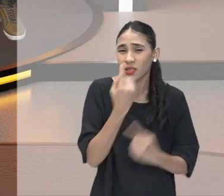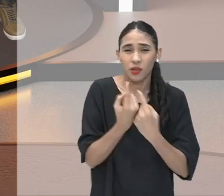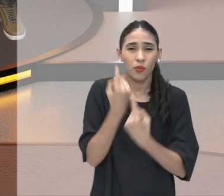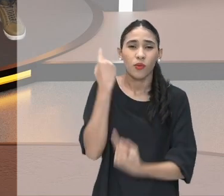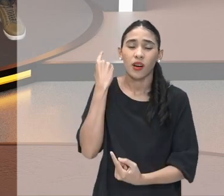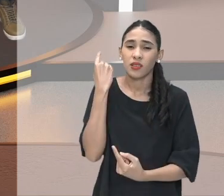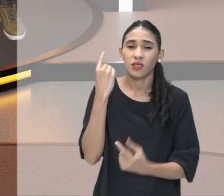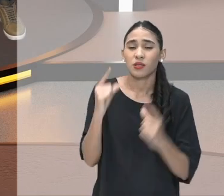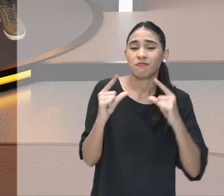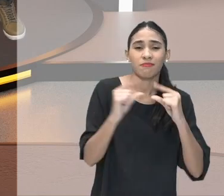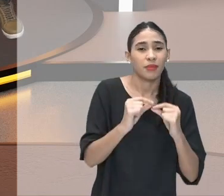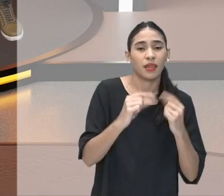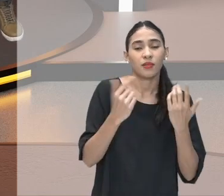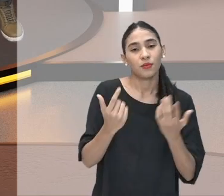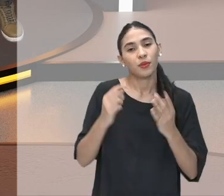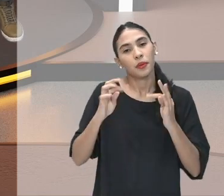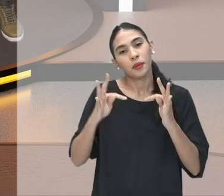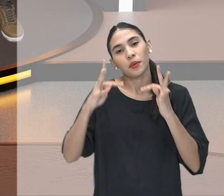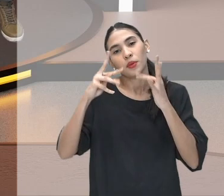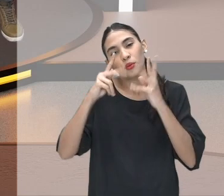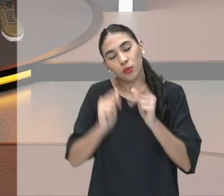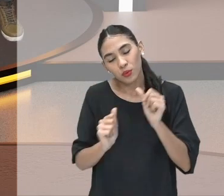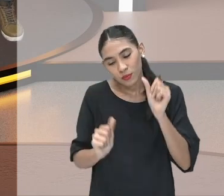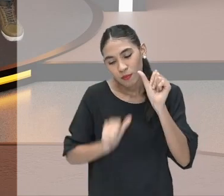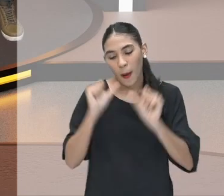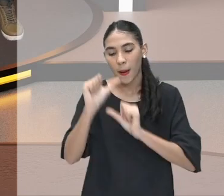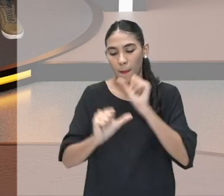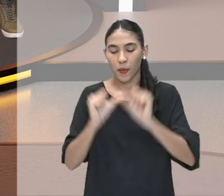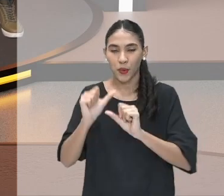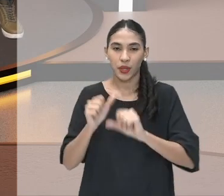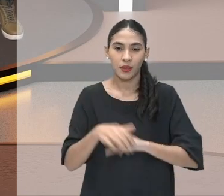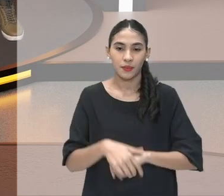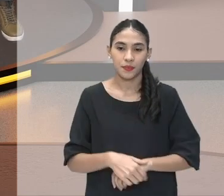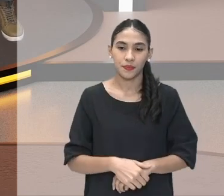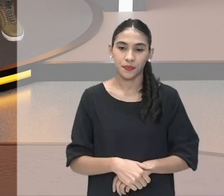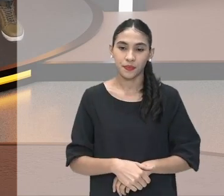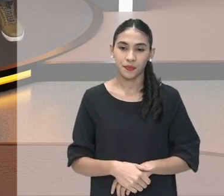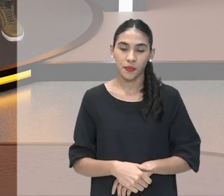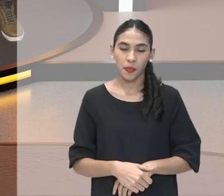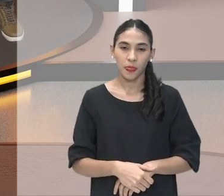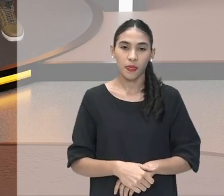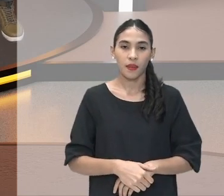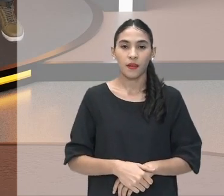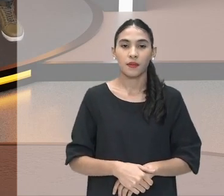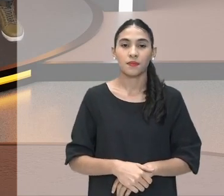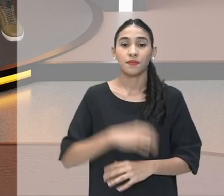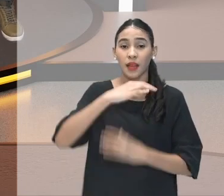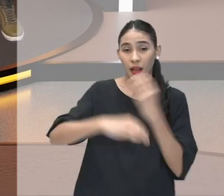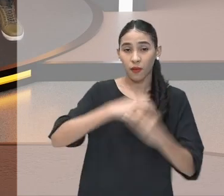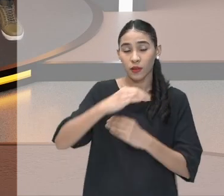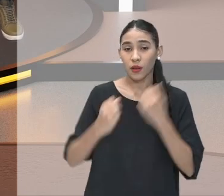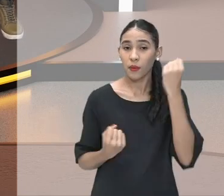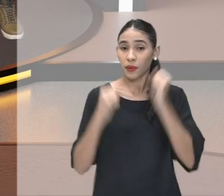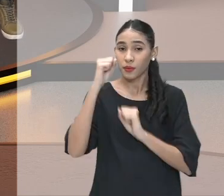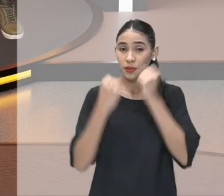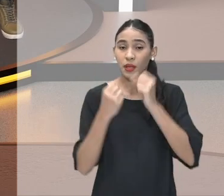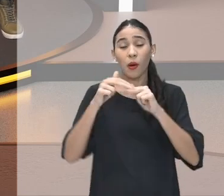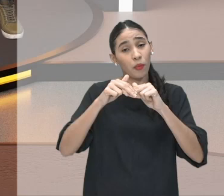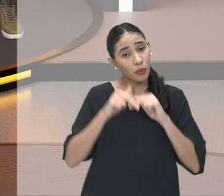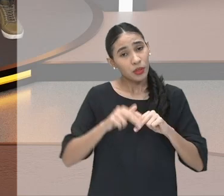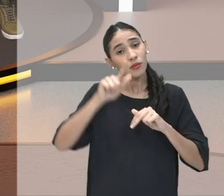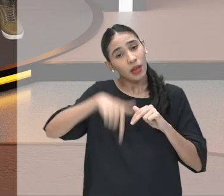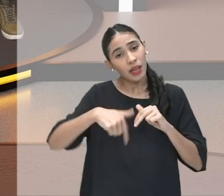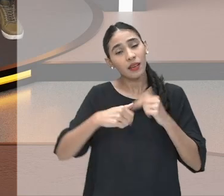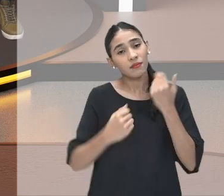muito menos. Então isso tudo vai aumentar nesse processo da chamada Revolução Industrial. Por isso é chamado de